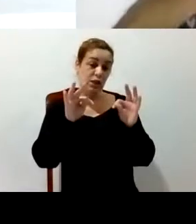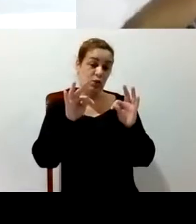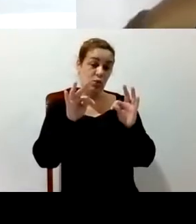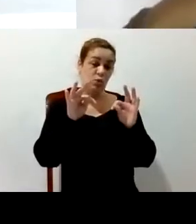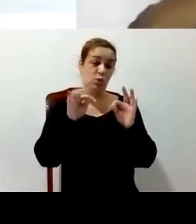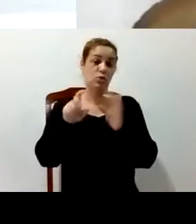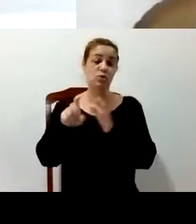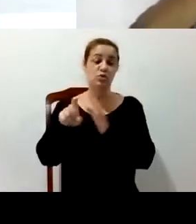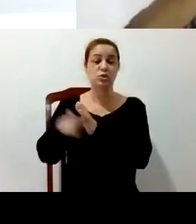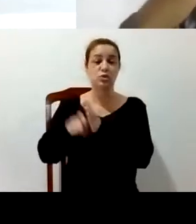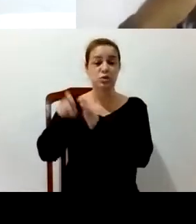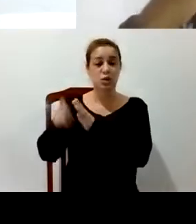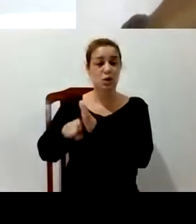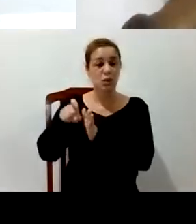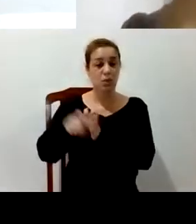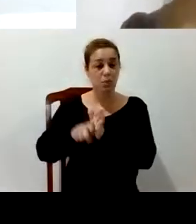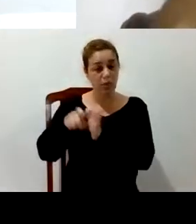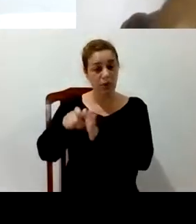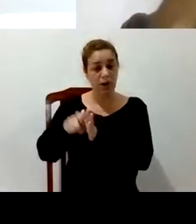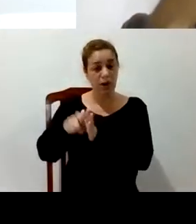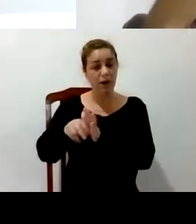nesse modelo aí, né?